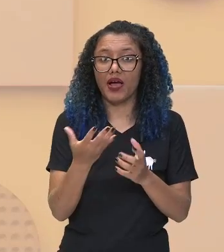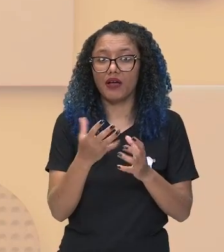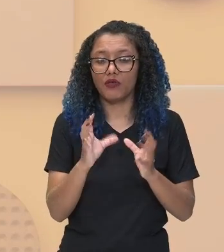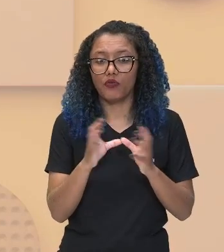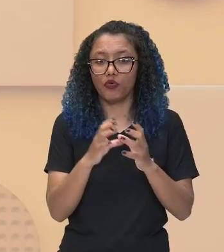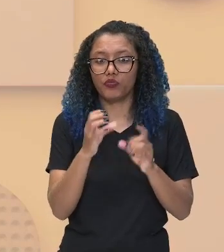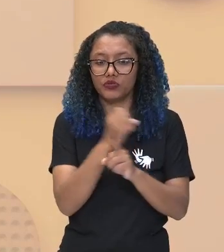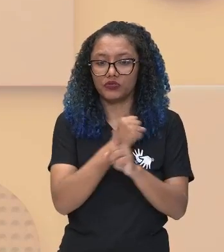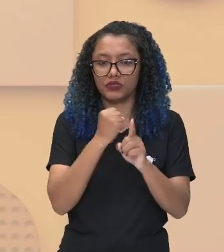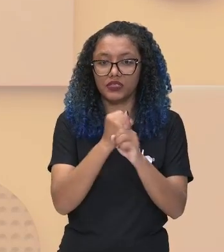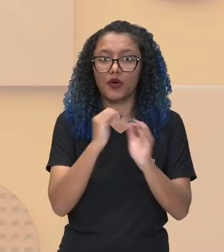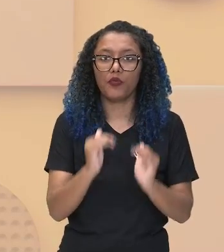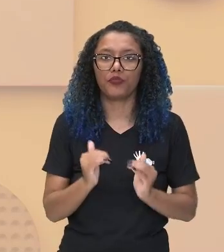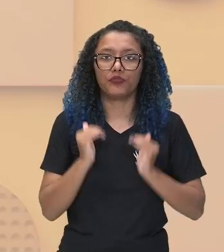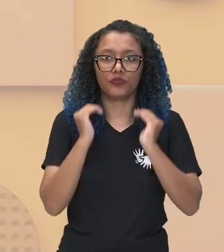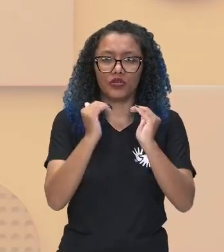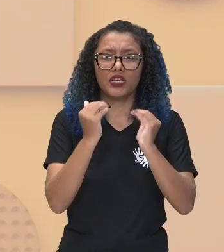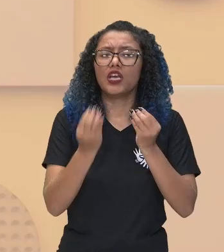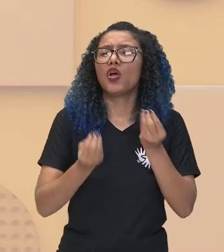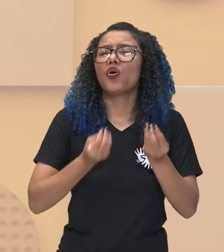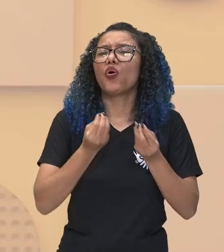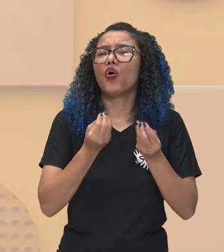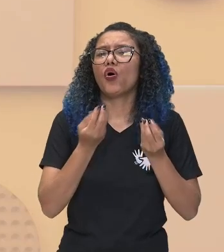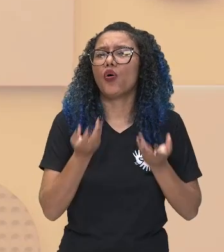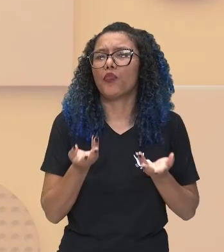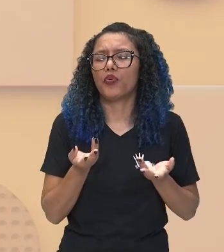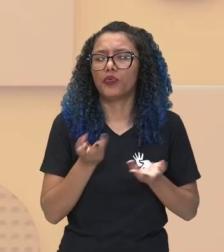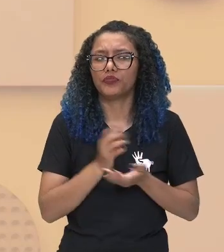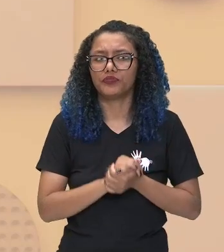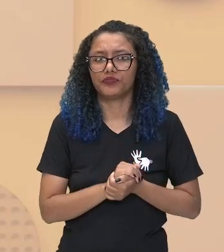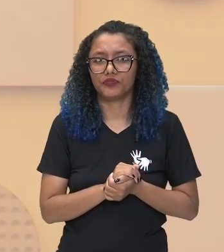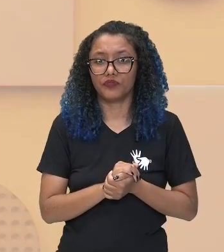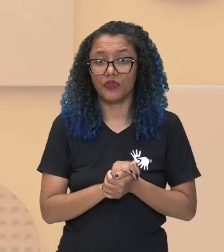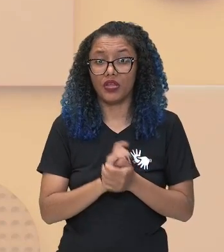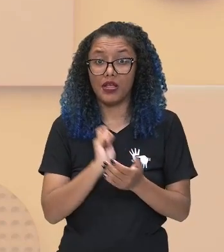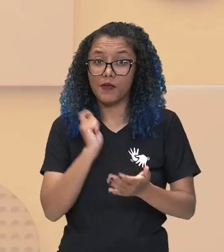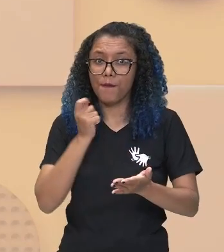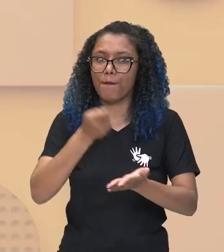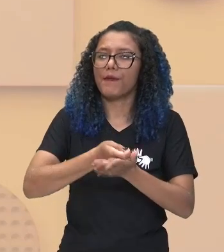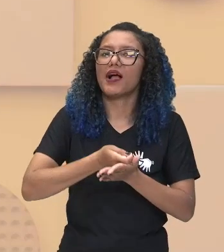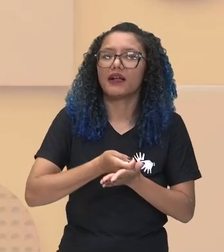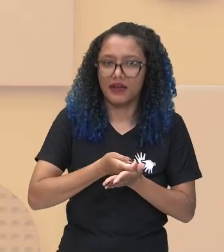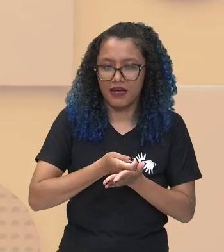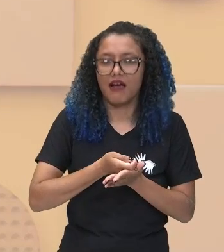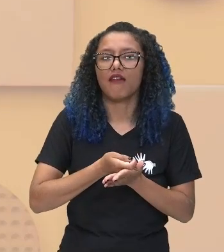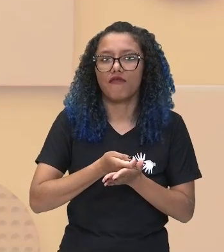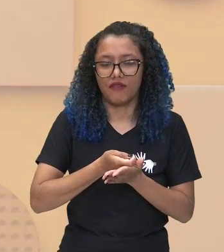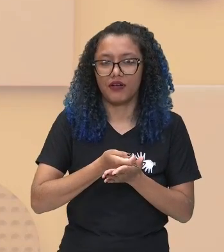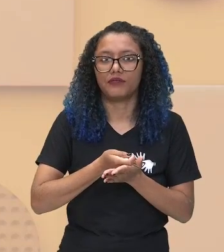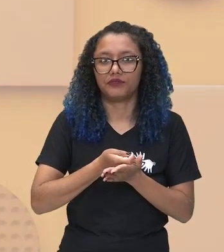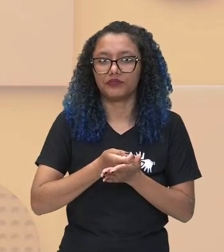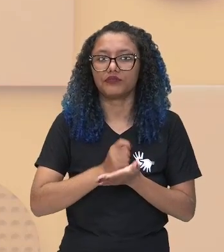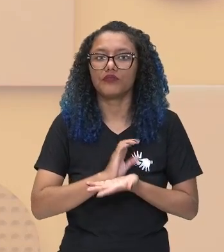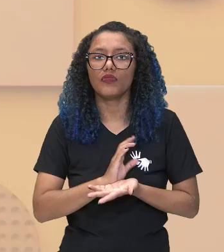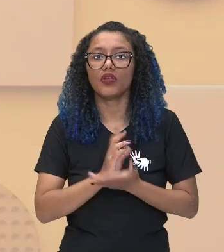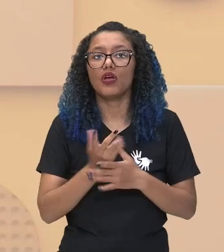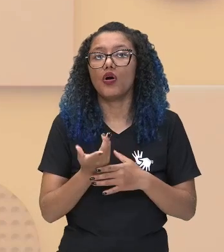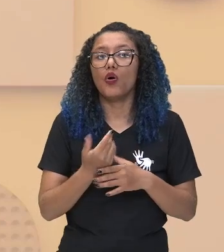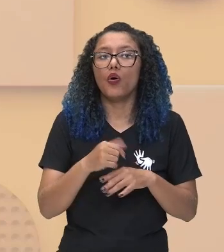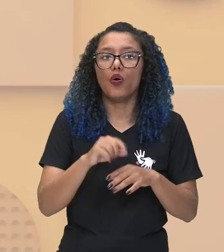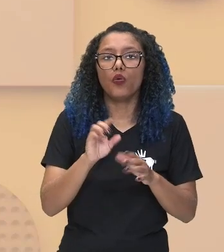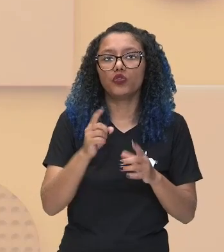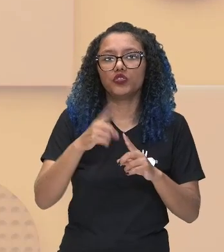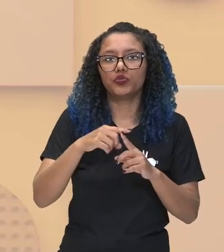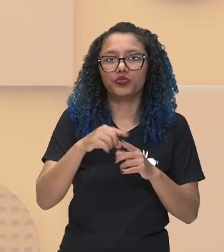isso? Através de comprar esse título nobiliárquico, ou seja, aquele título de nobreza, o conde,